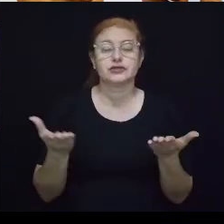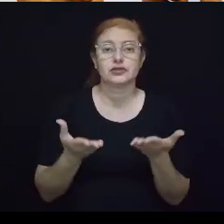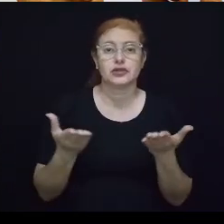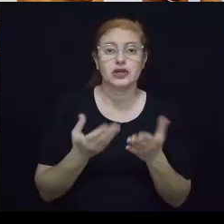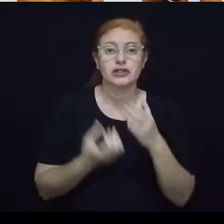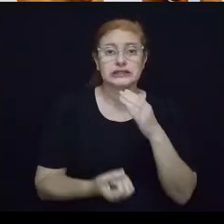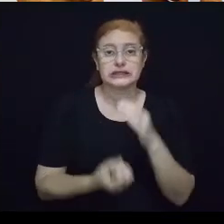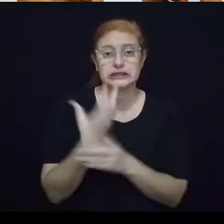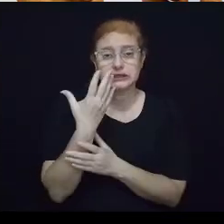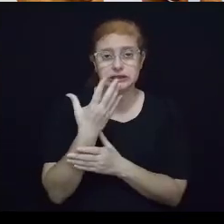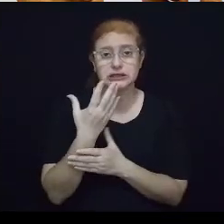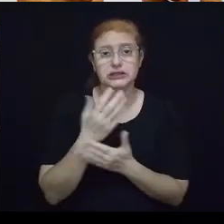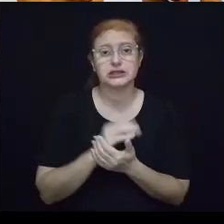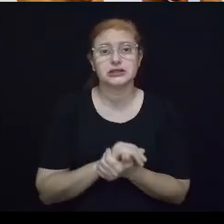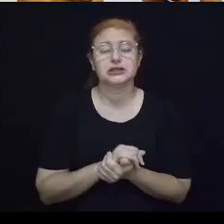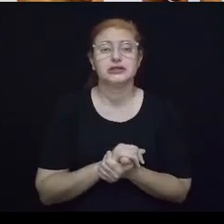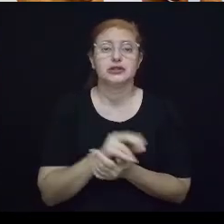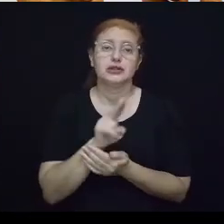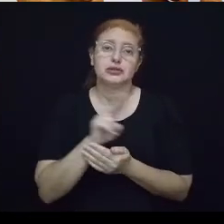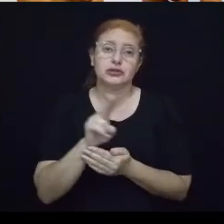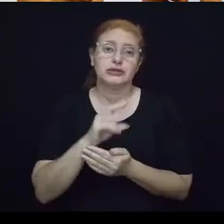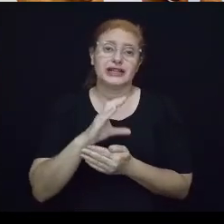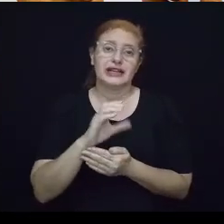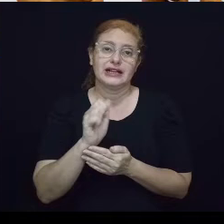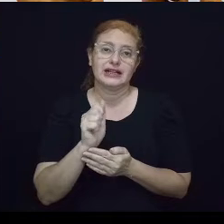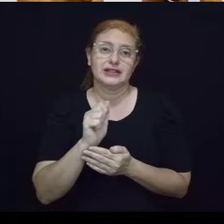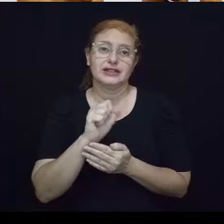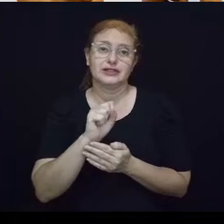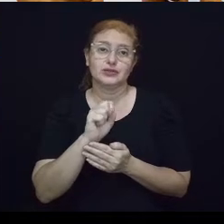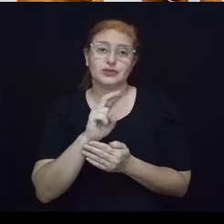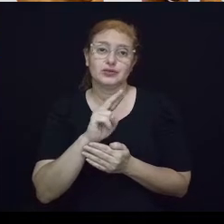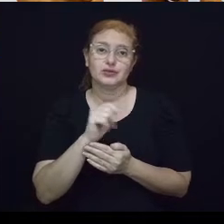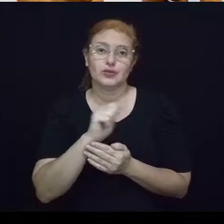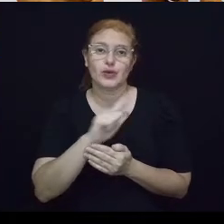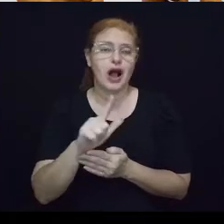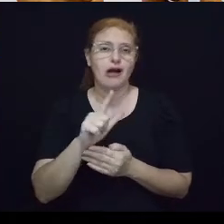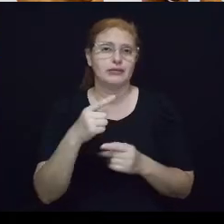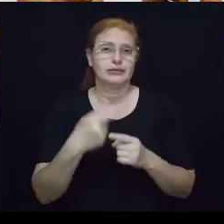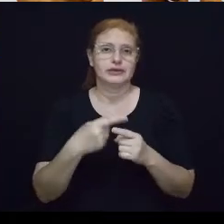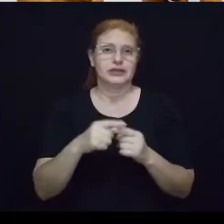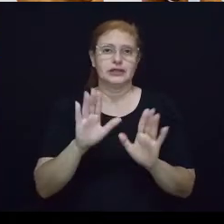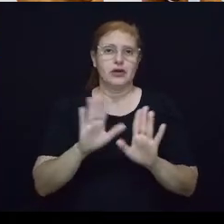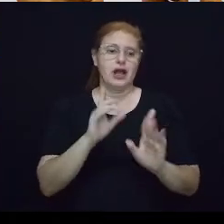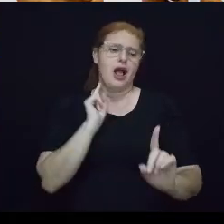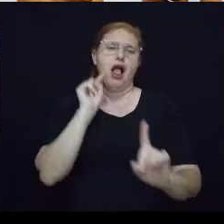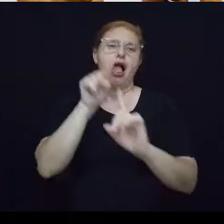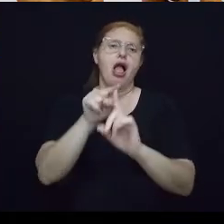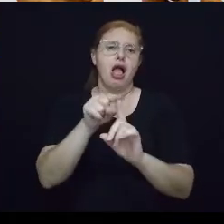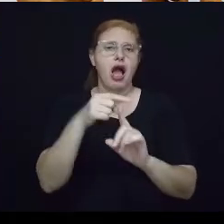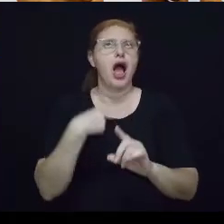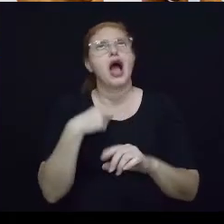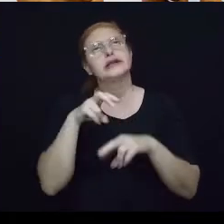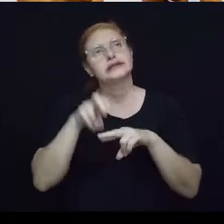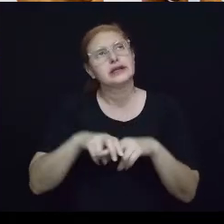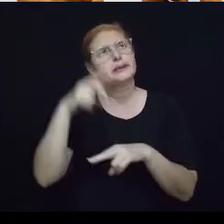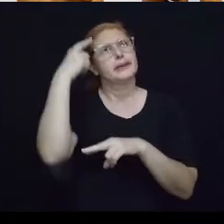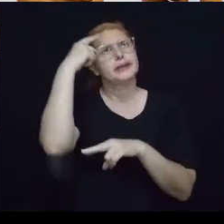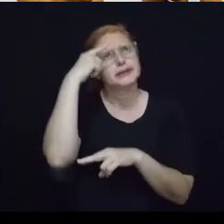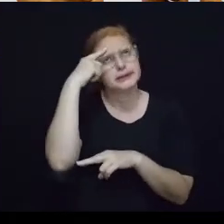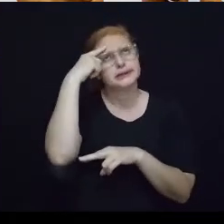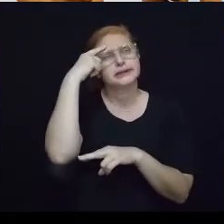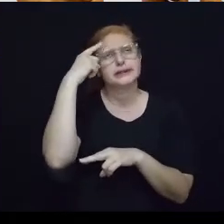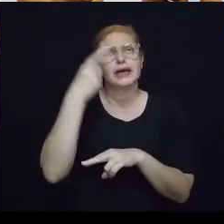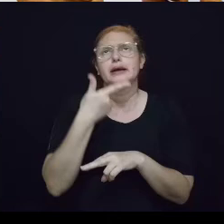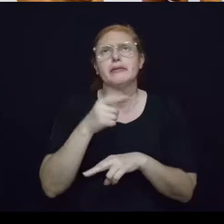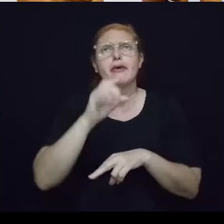agora a criação, eu chamo ela de casual, assim, porque ela não vem assim objetivamente, eu vou sentar e pensar numa